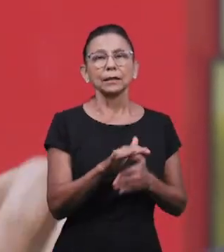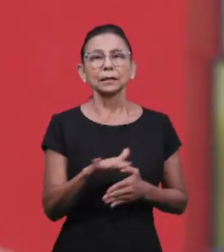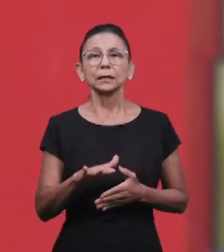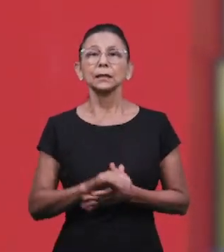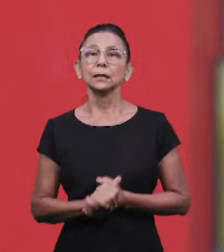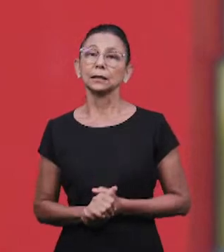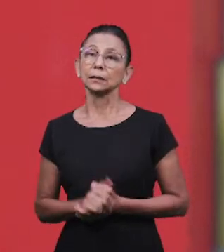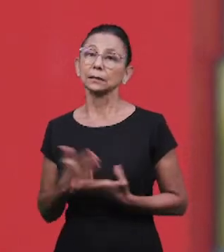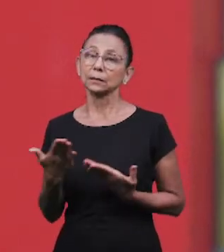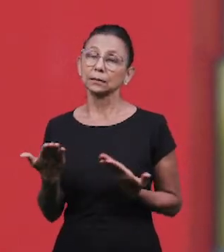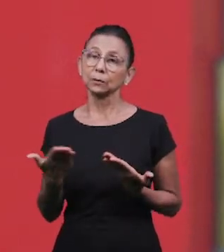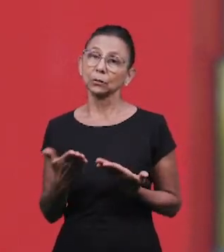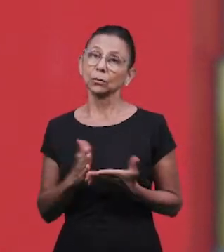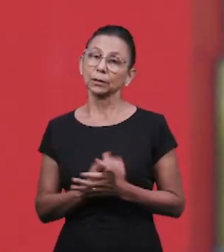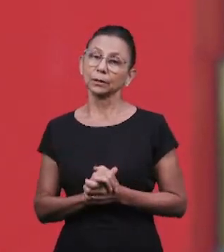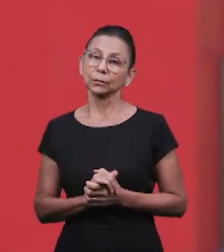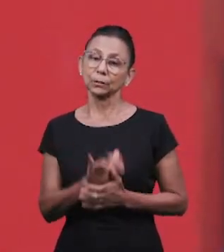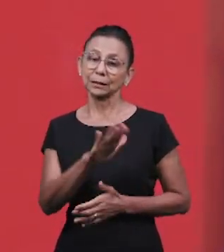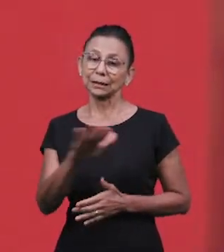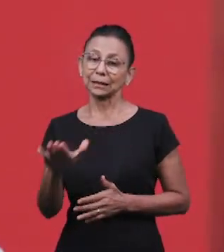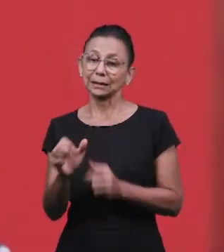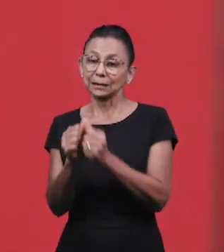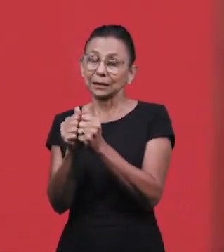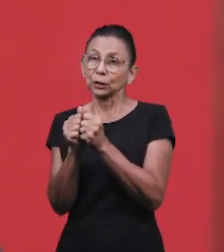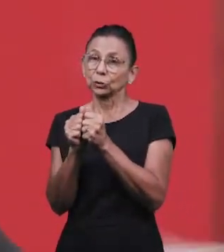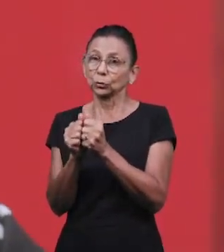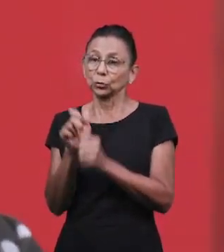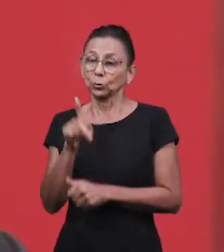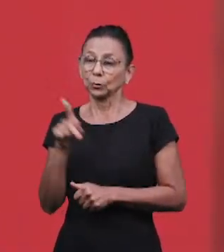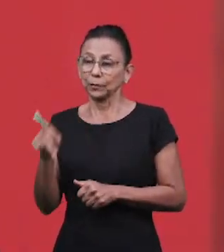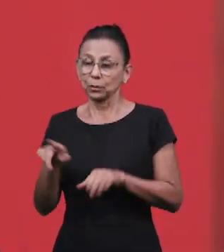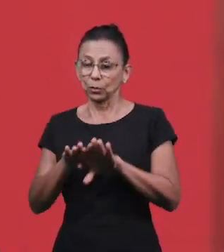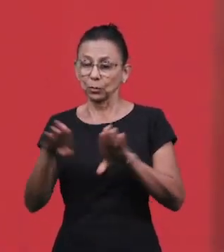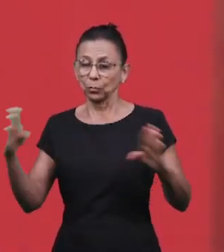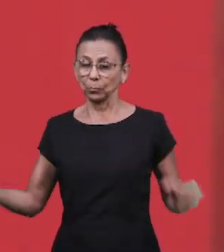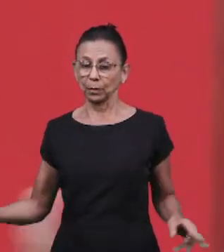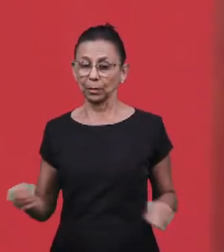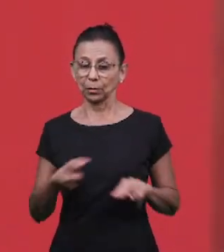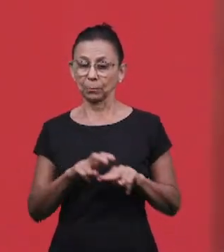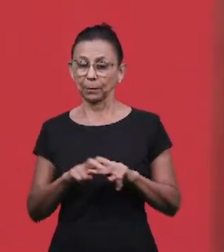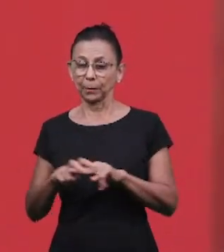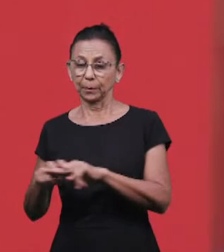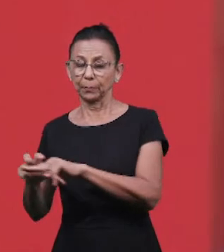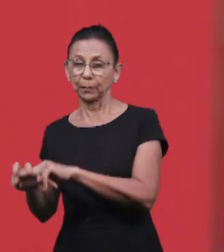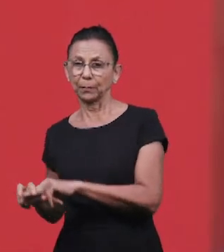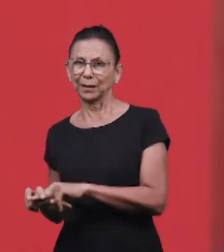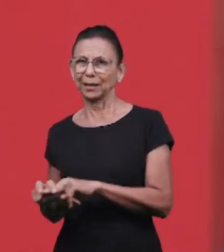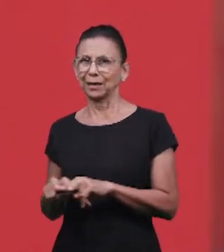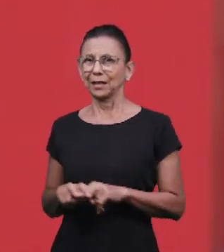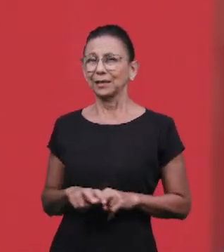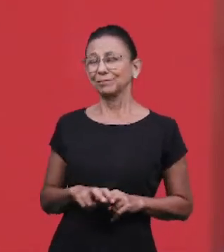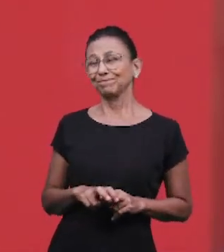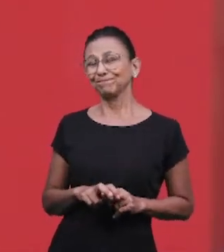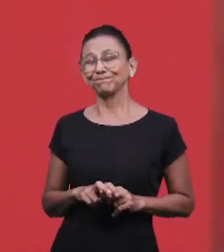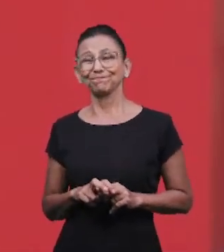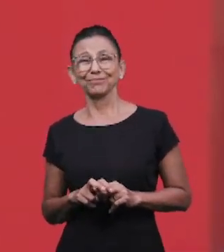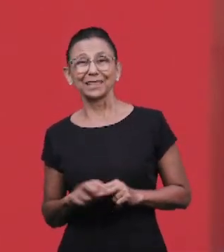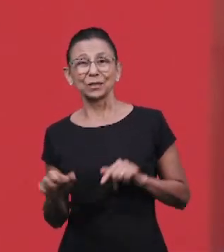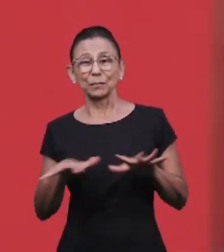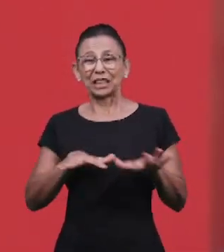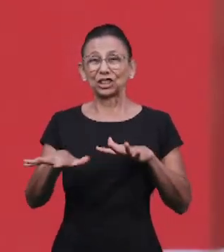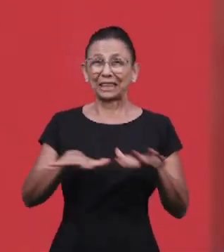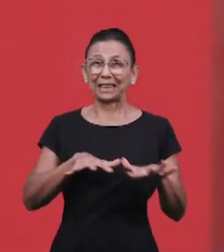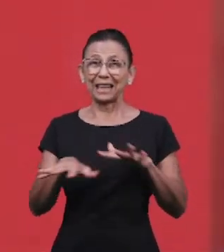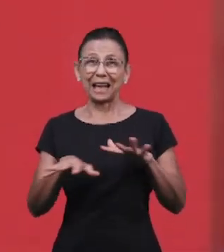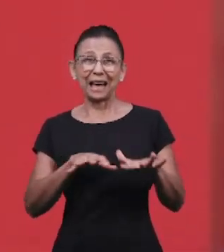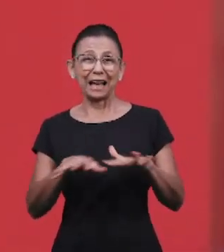quando está o banco com as professoras, né? Ele está ali e, de repente, ele começa a ter um comportamento inadequado para o